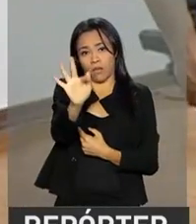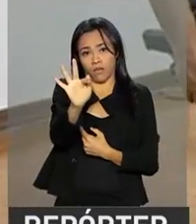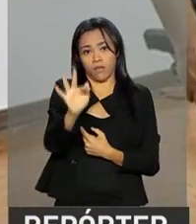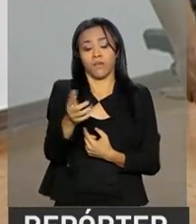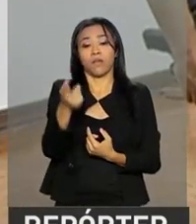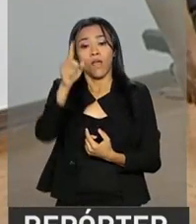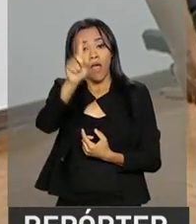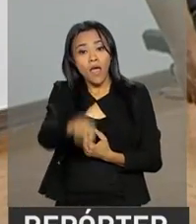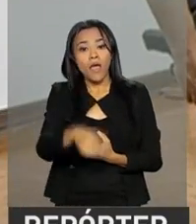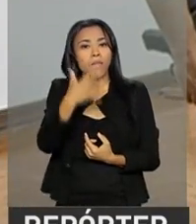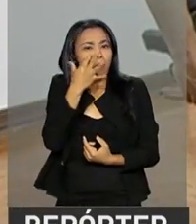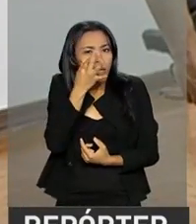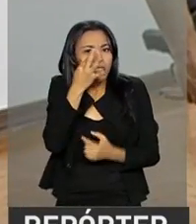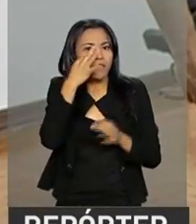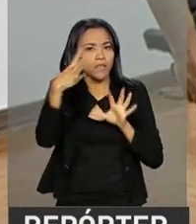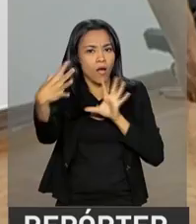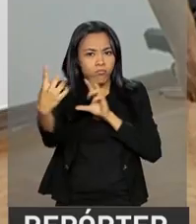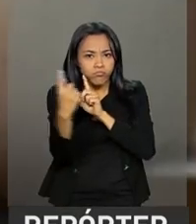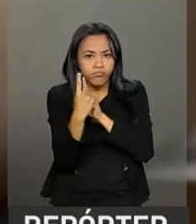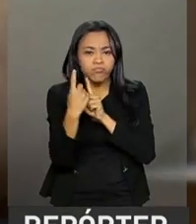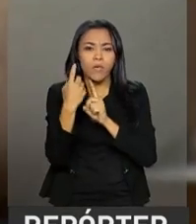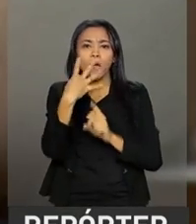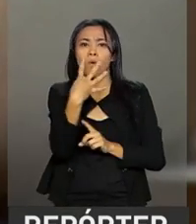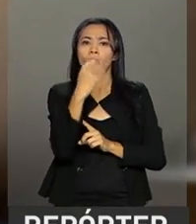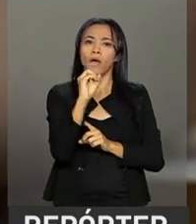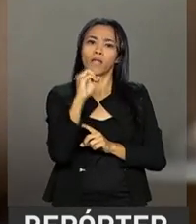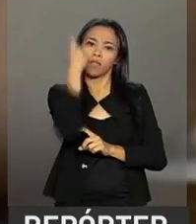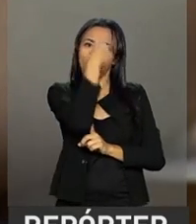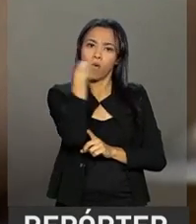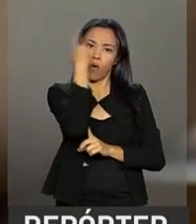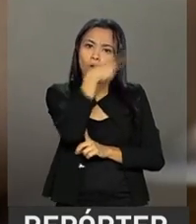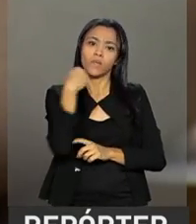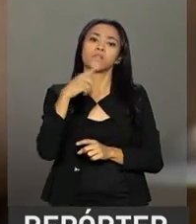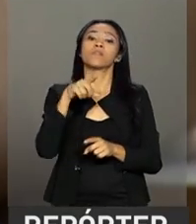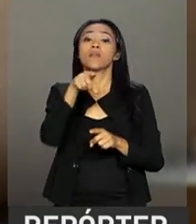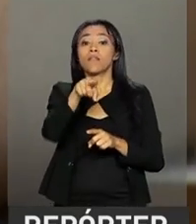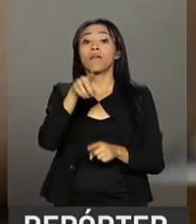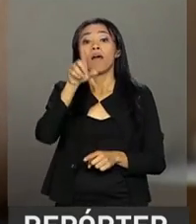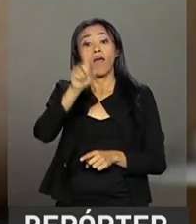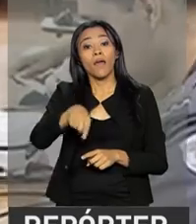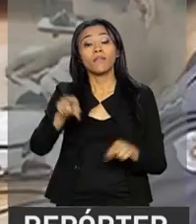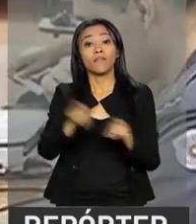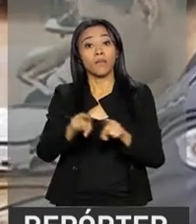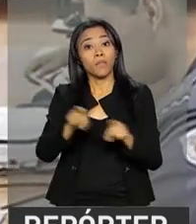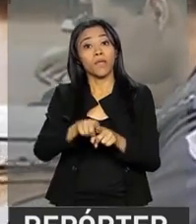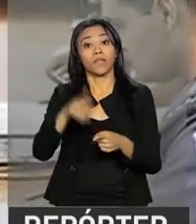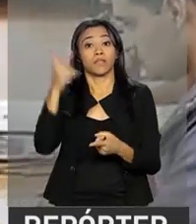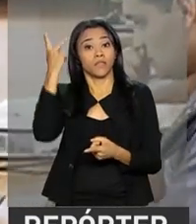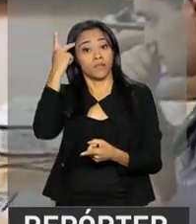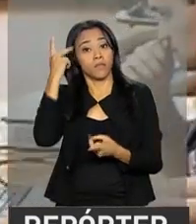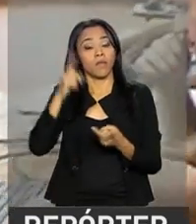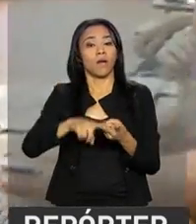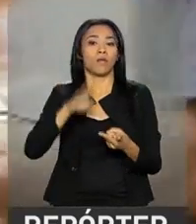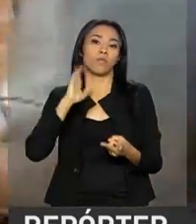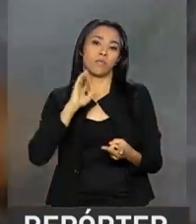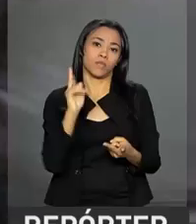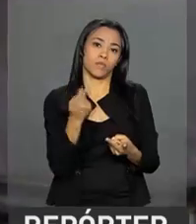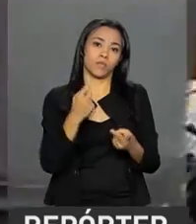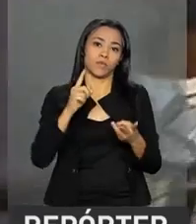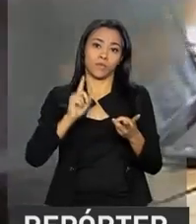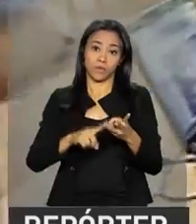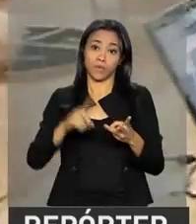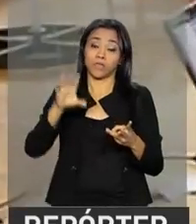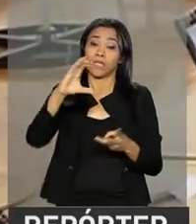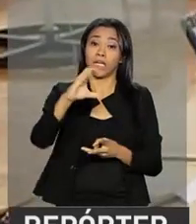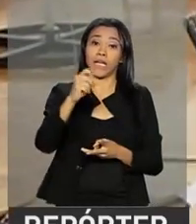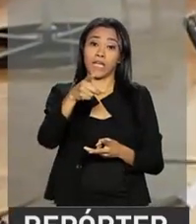fase presencial do curso, com 40 horas-aula. Além de São Paulo, esta etapa é realizada também em Belo Horizonte e em Caxias do Sul e